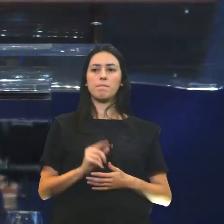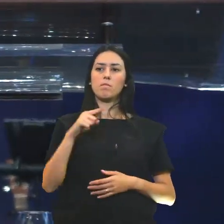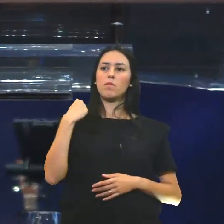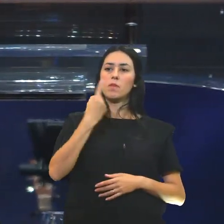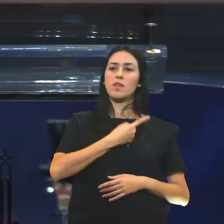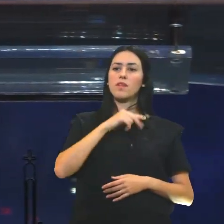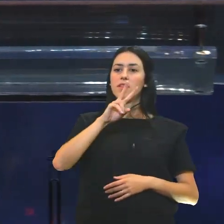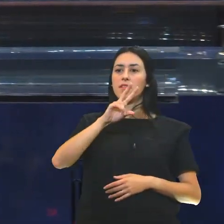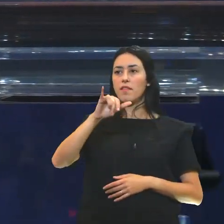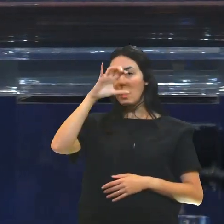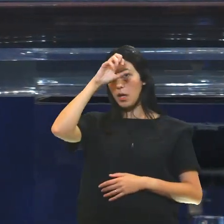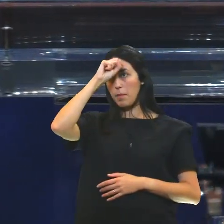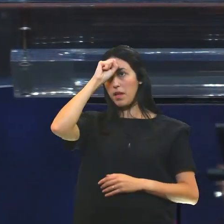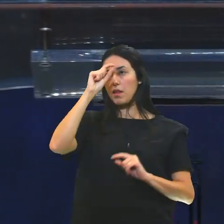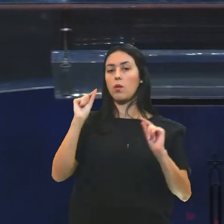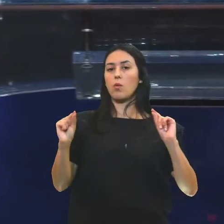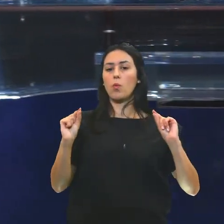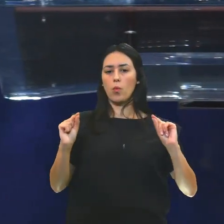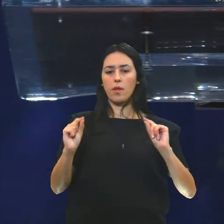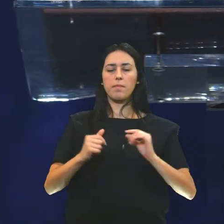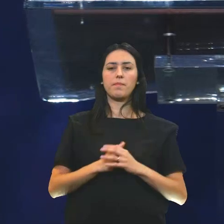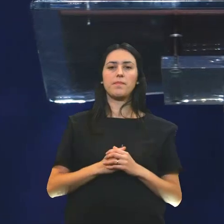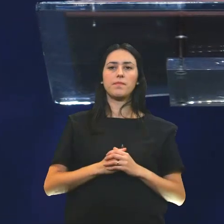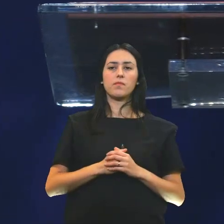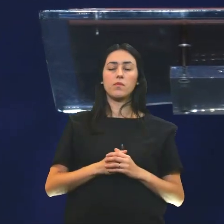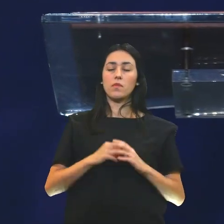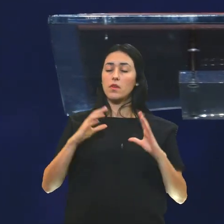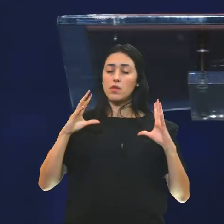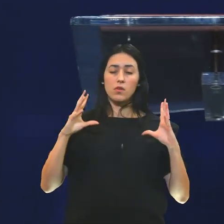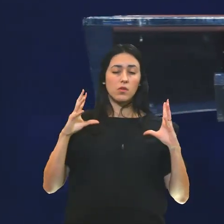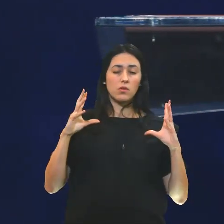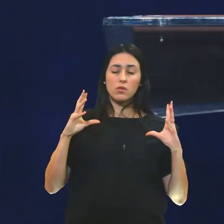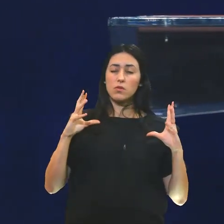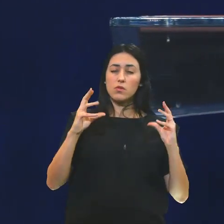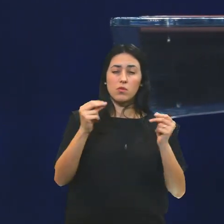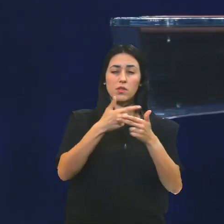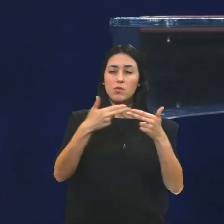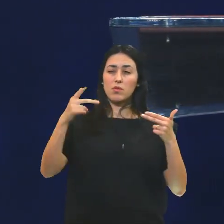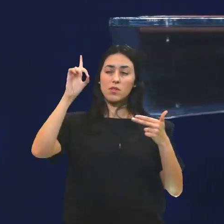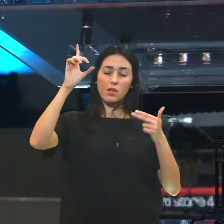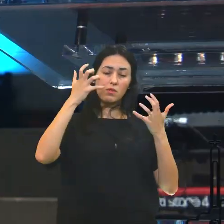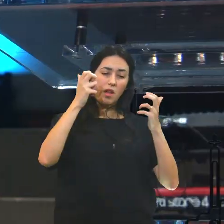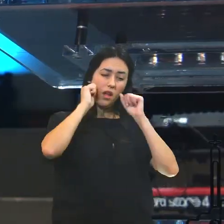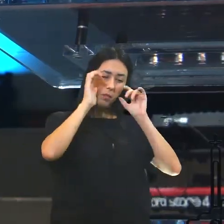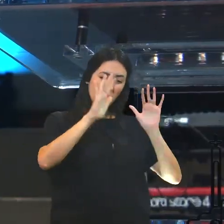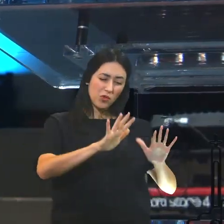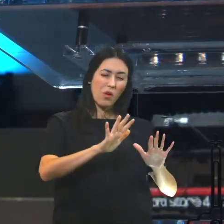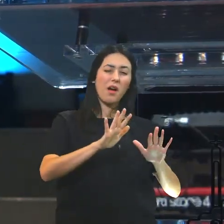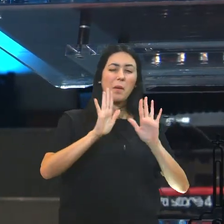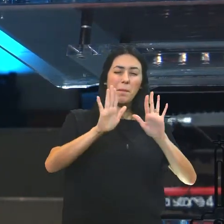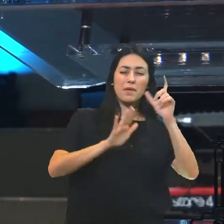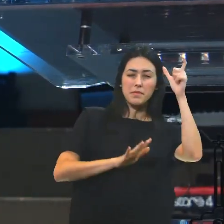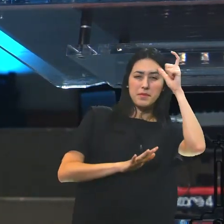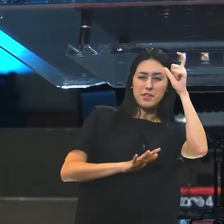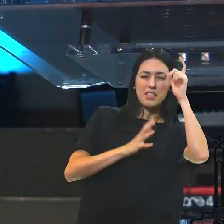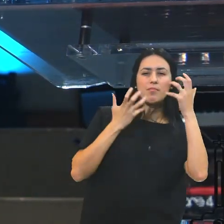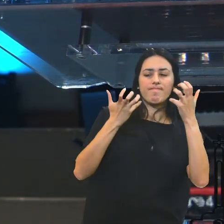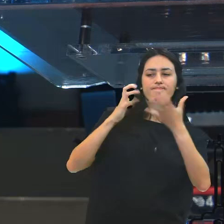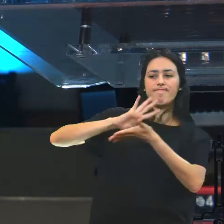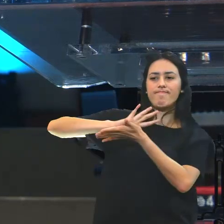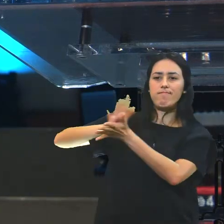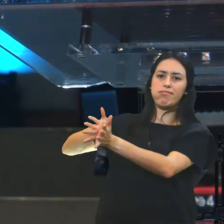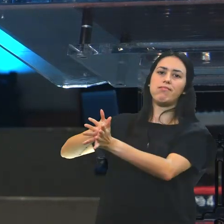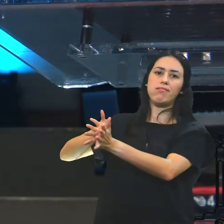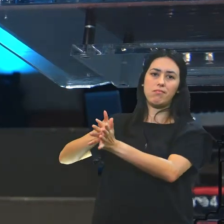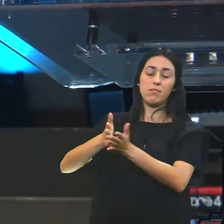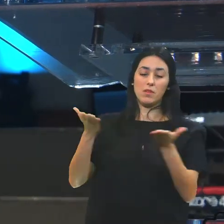ver que tudo aquilo que Deus quer abençoar, o inimigo quer destruir. E nós vivemos dias em que a